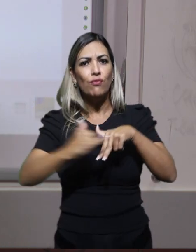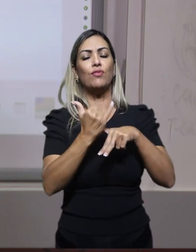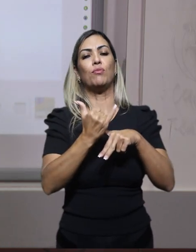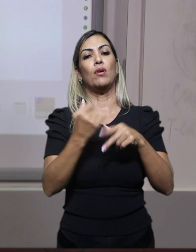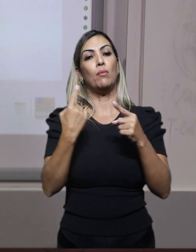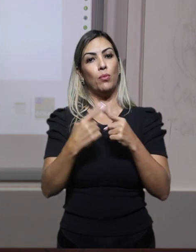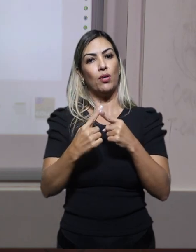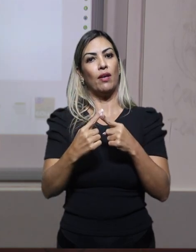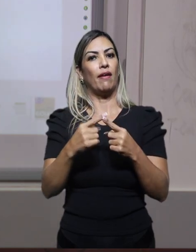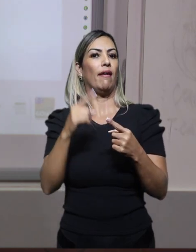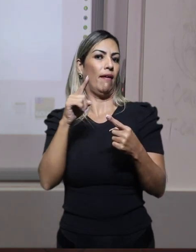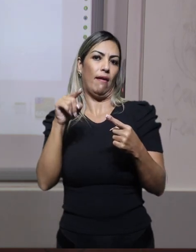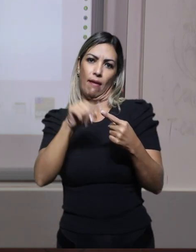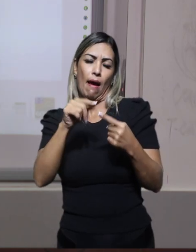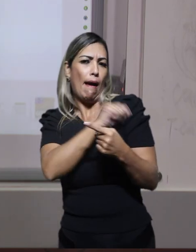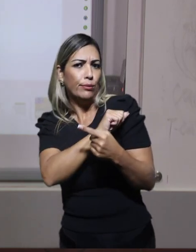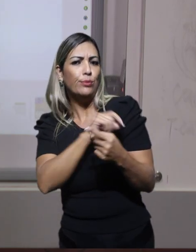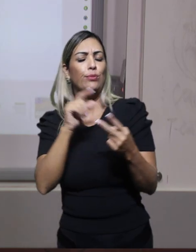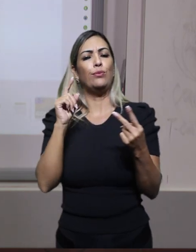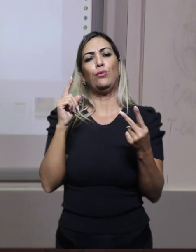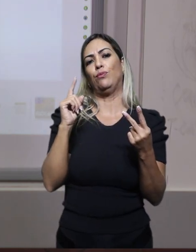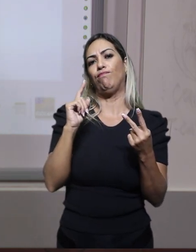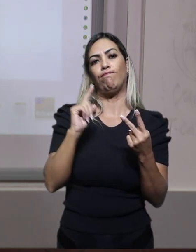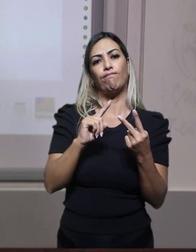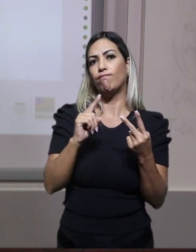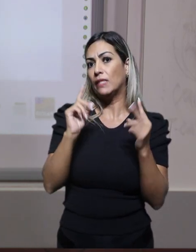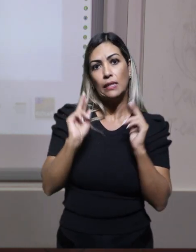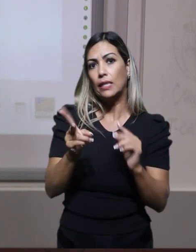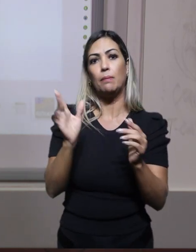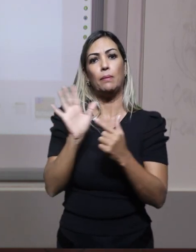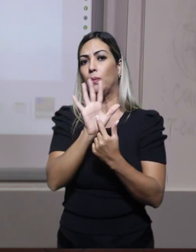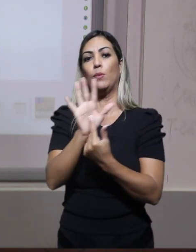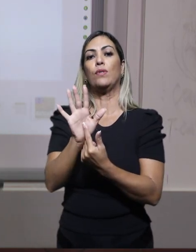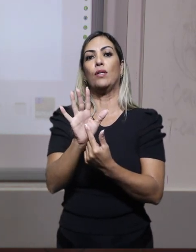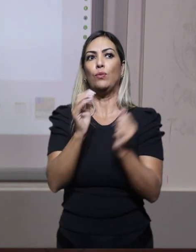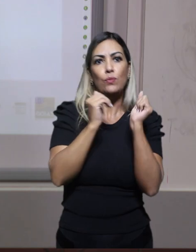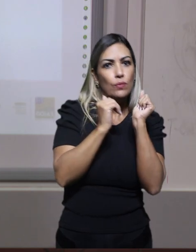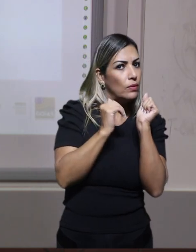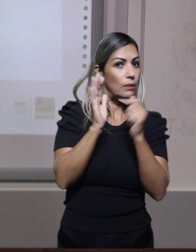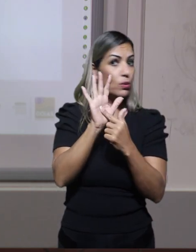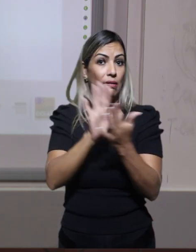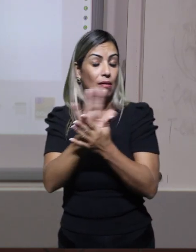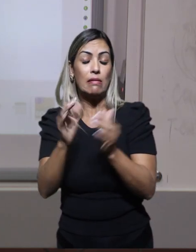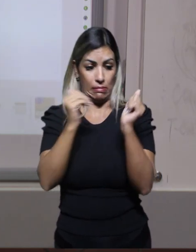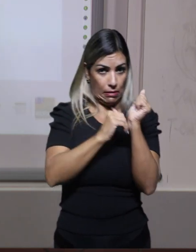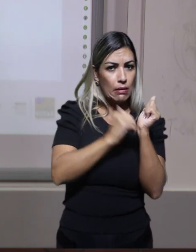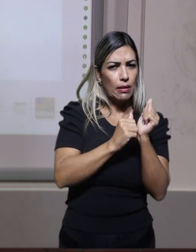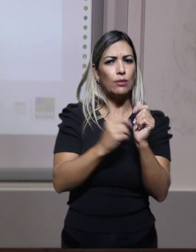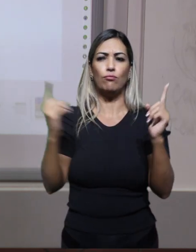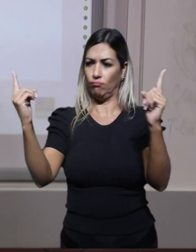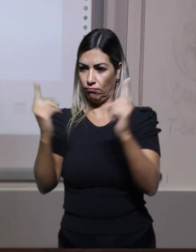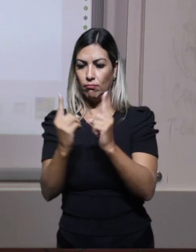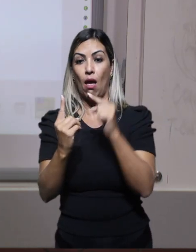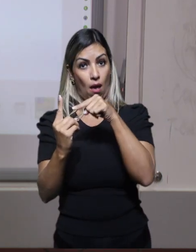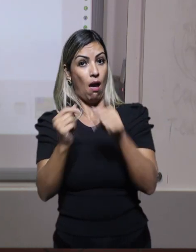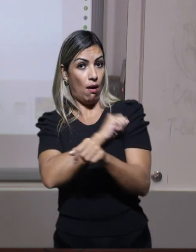que tange as alunas, os alunos, sempre tratando em segredo, tratando com acolhimento